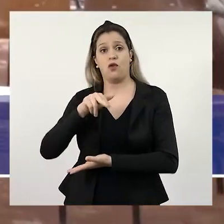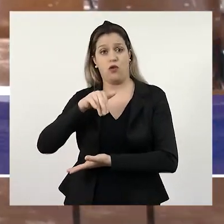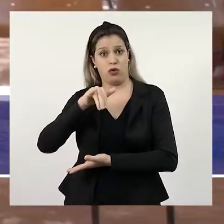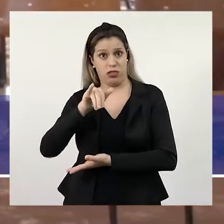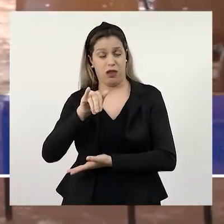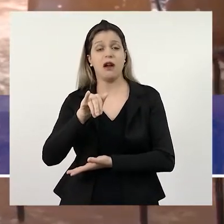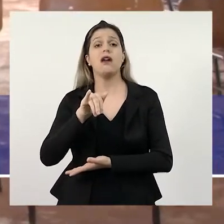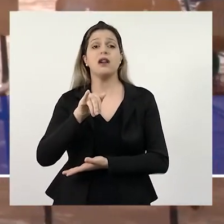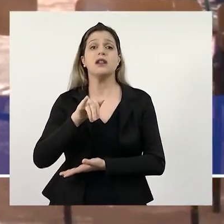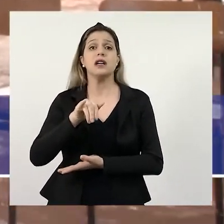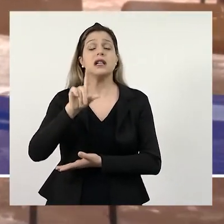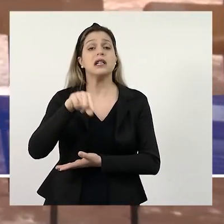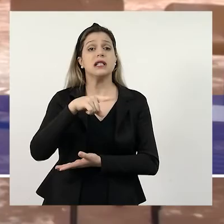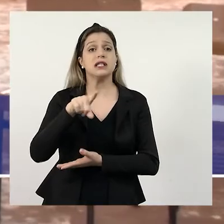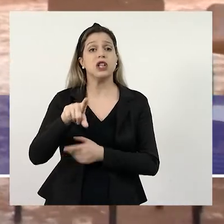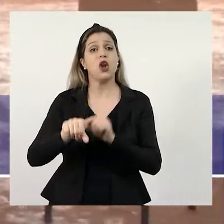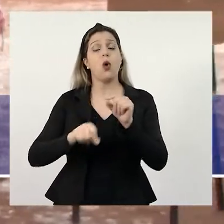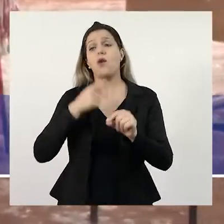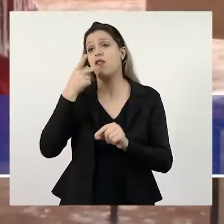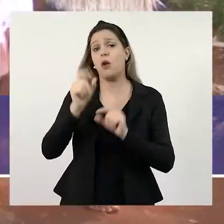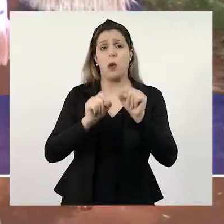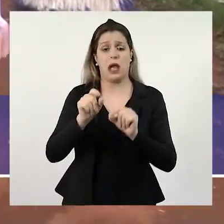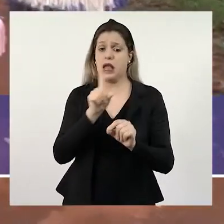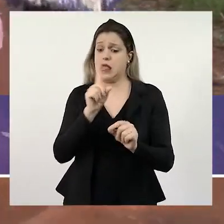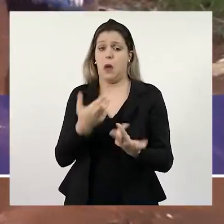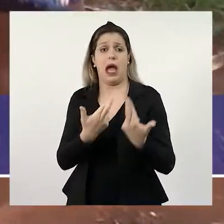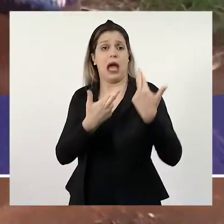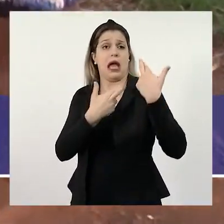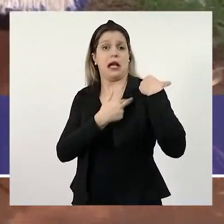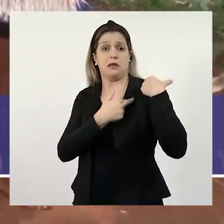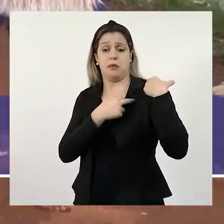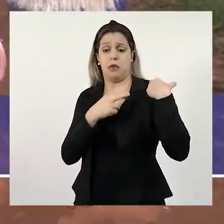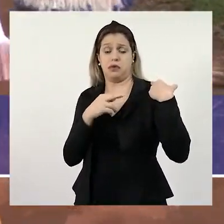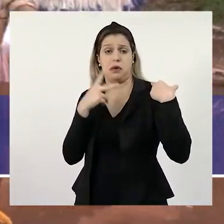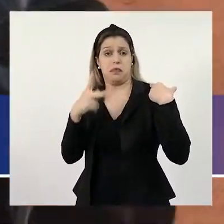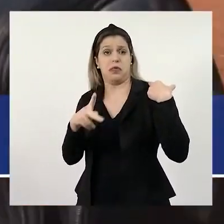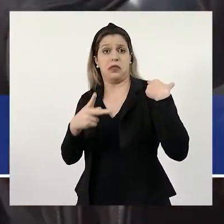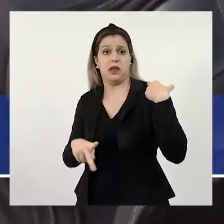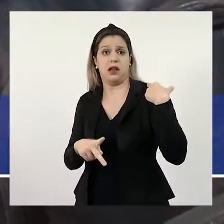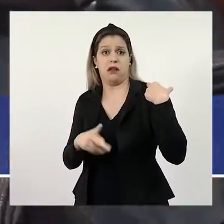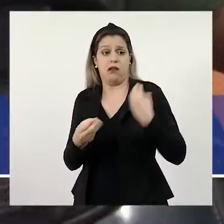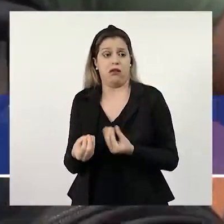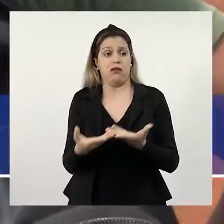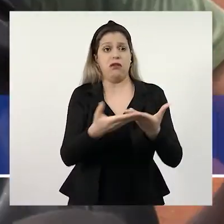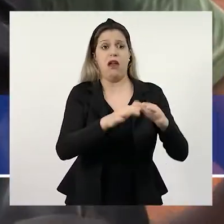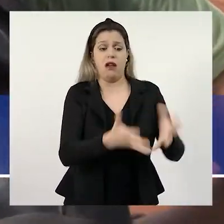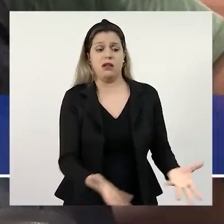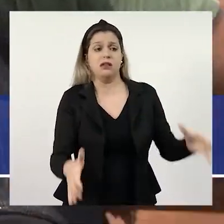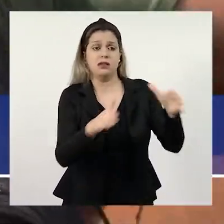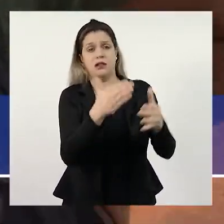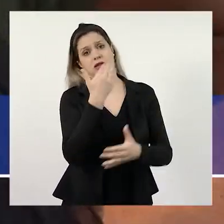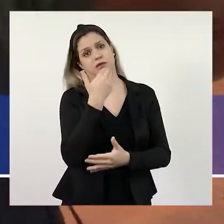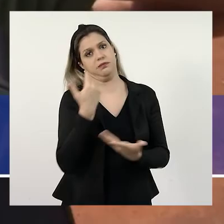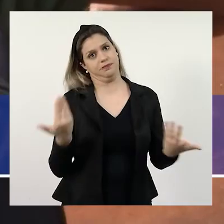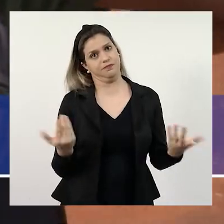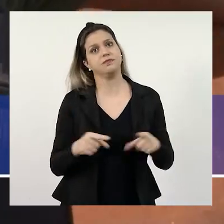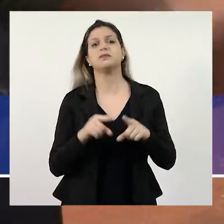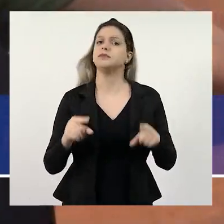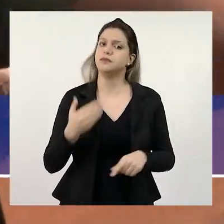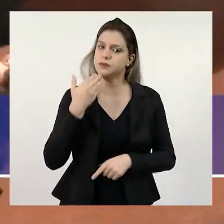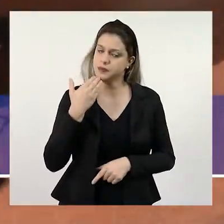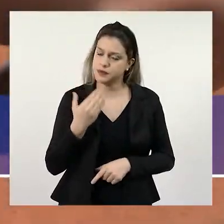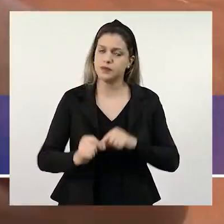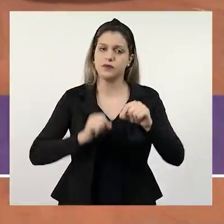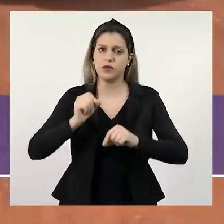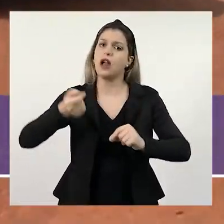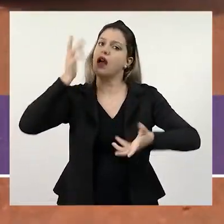responsabilidade adquirir e distribuir as cestas básicas, bem como inexistir orçamento para que os servidores da entidade acompanhem caminhões da